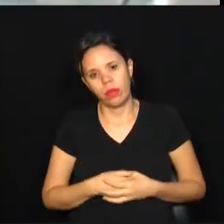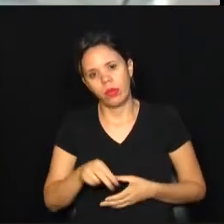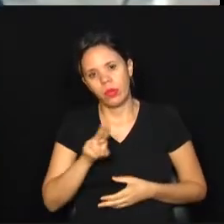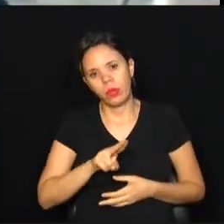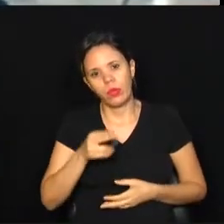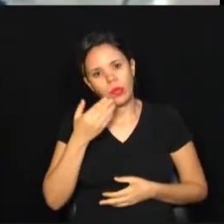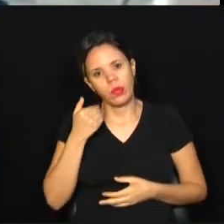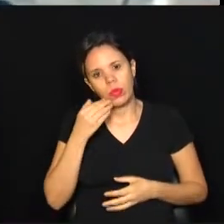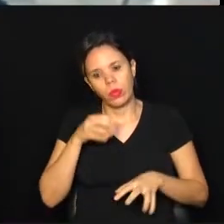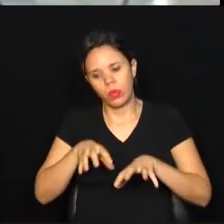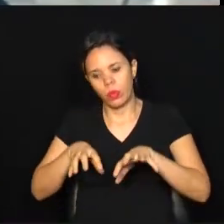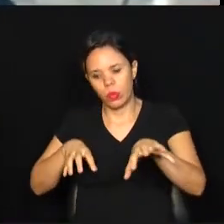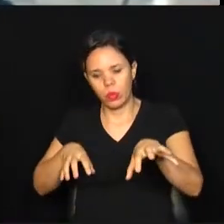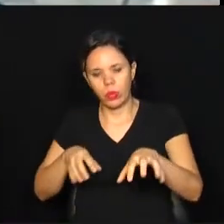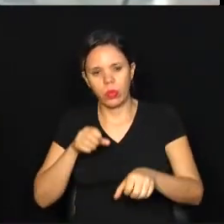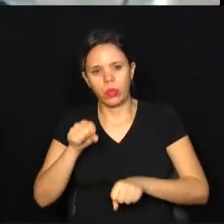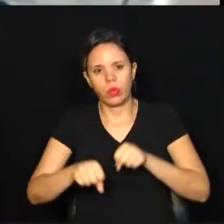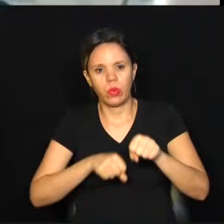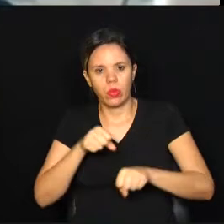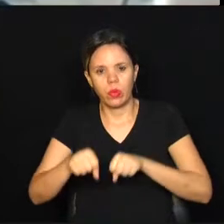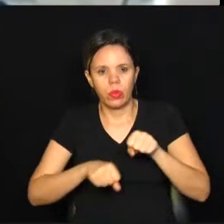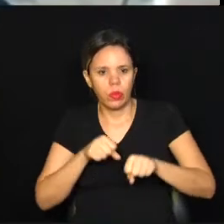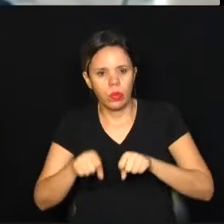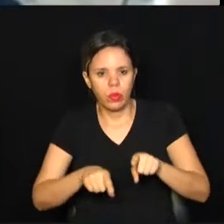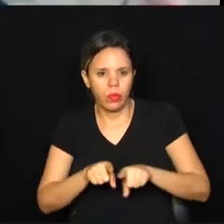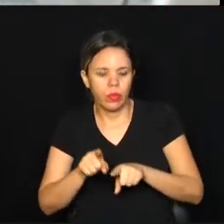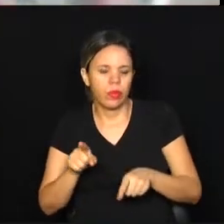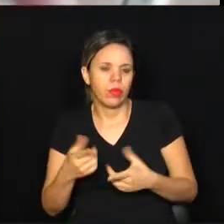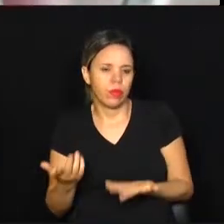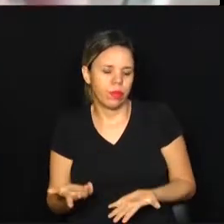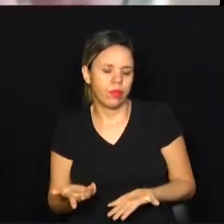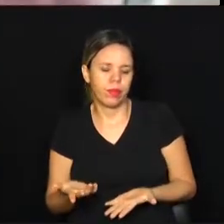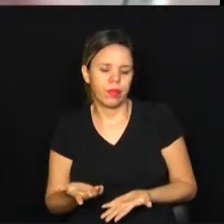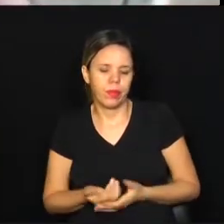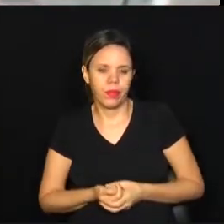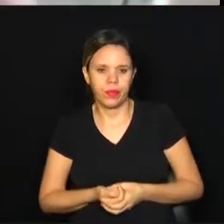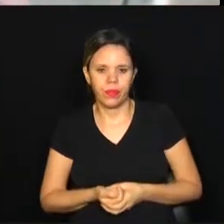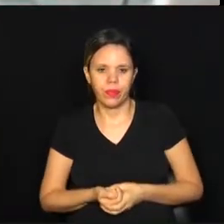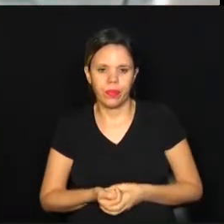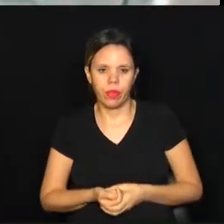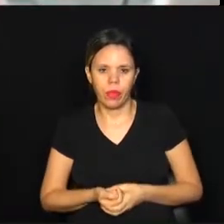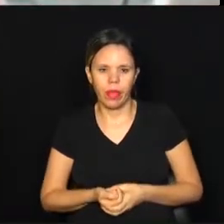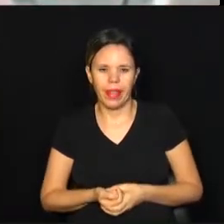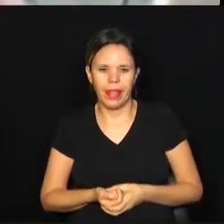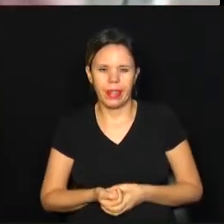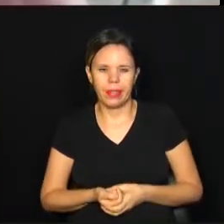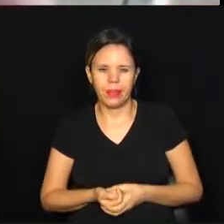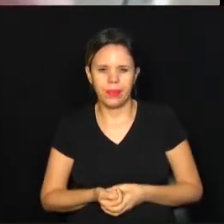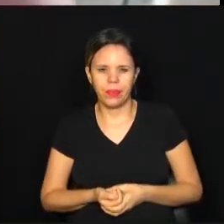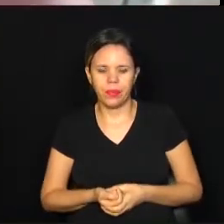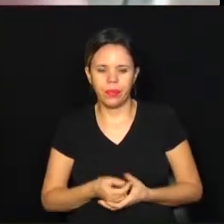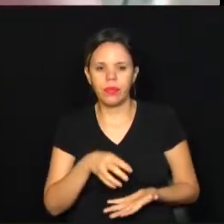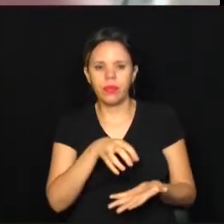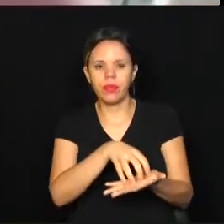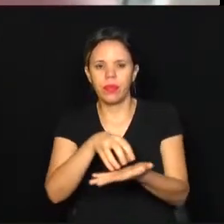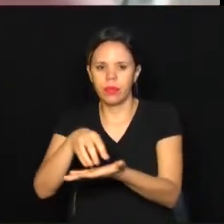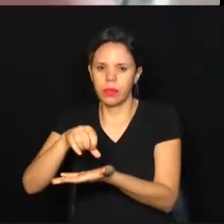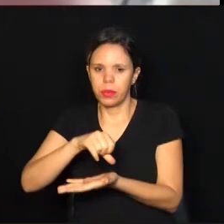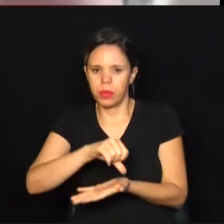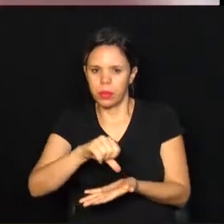de deslocamento, já que era uma intervenção desse tamanho, ou seja, essa